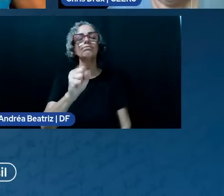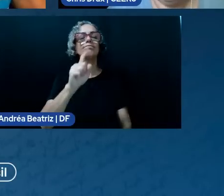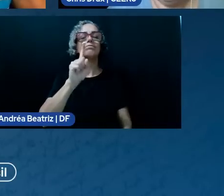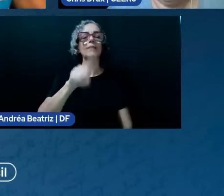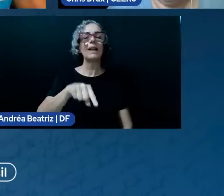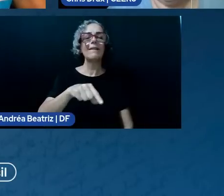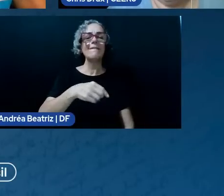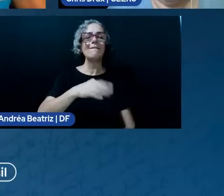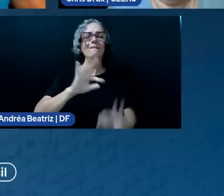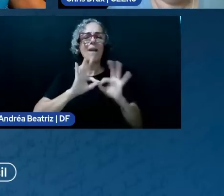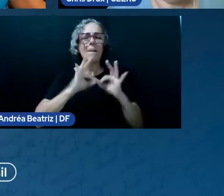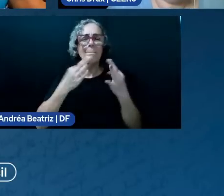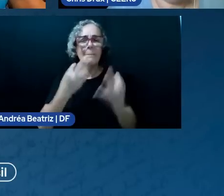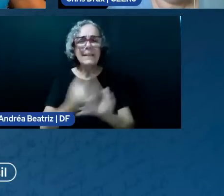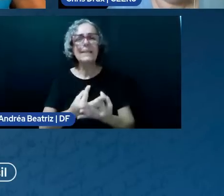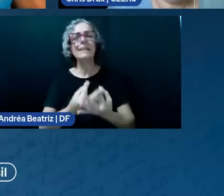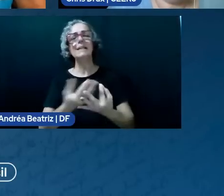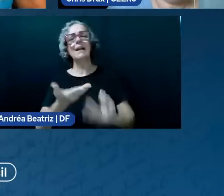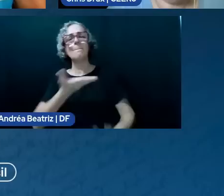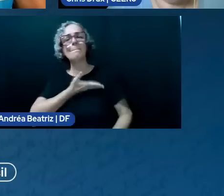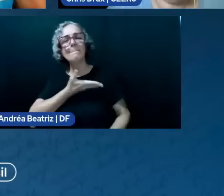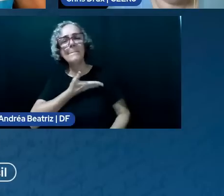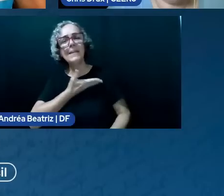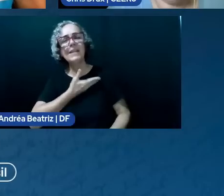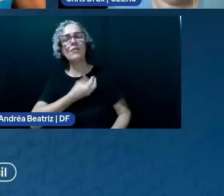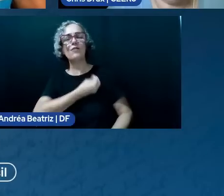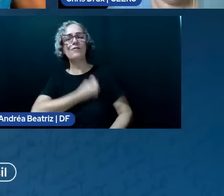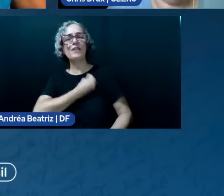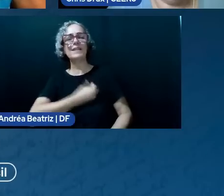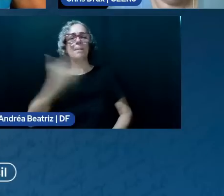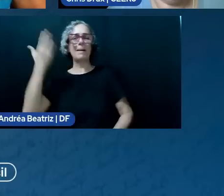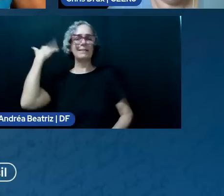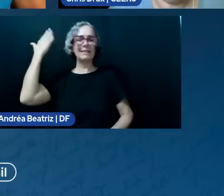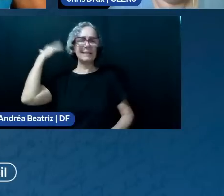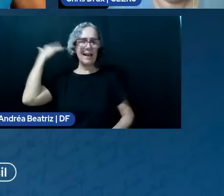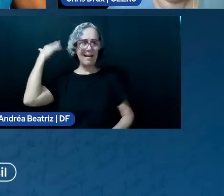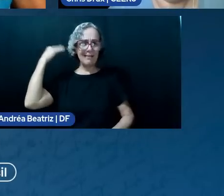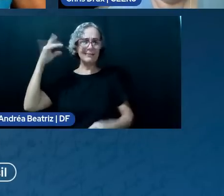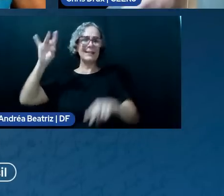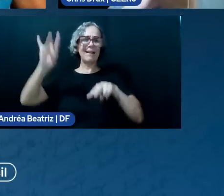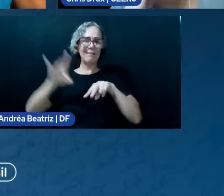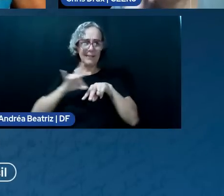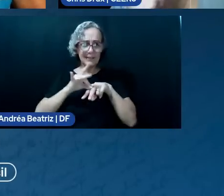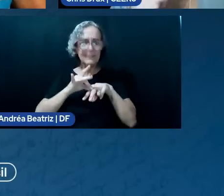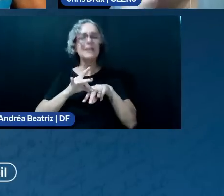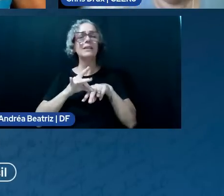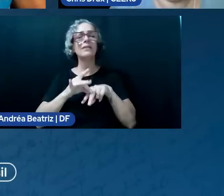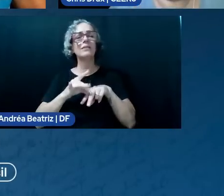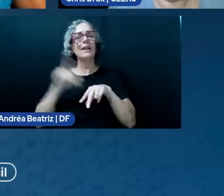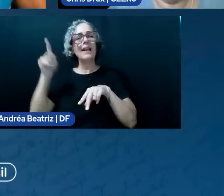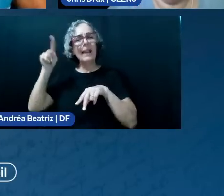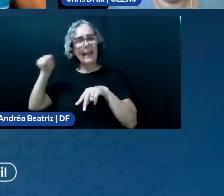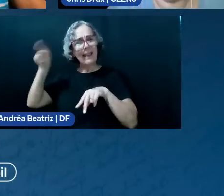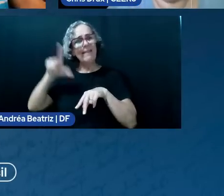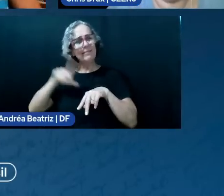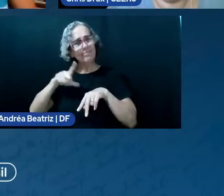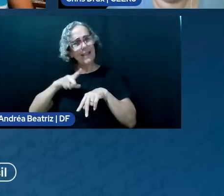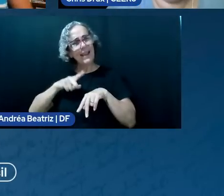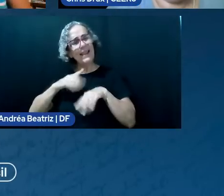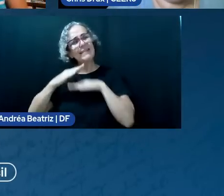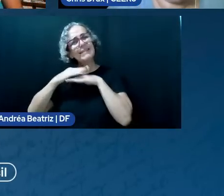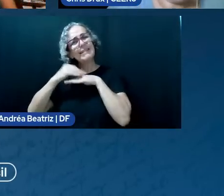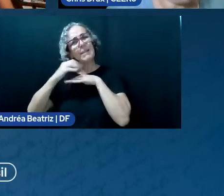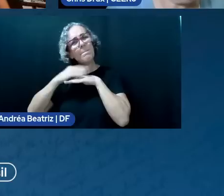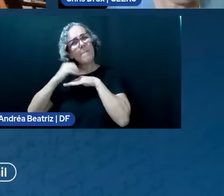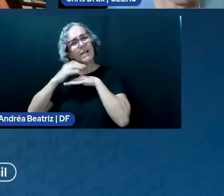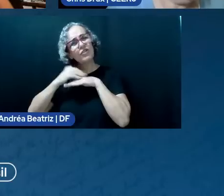vida, maior simpatia nos votam do que os espíritos que nos são estranhos? Muito